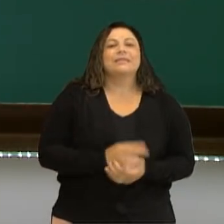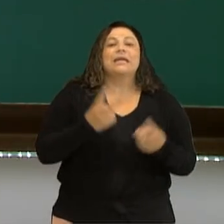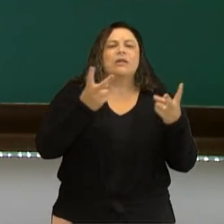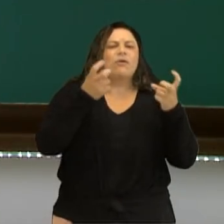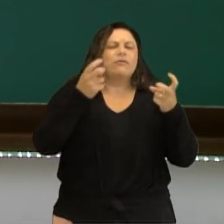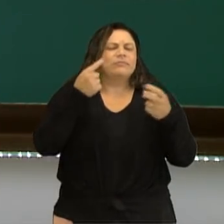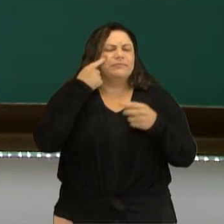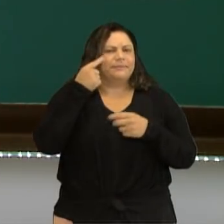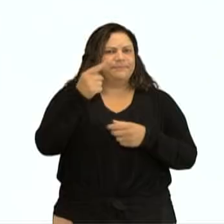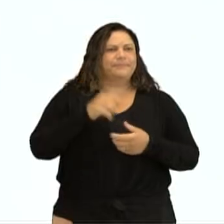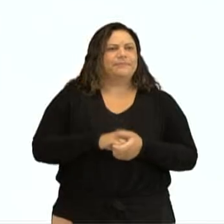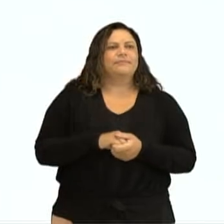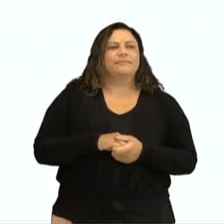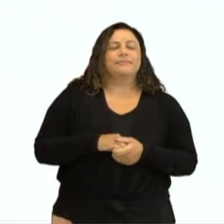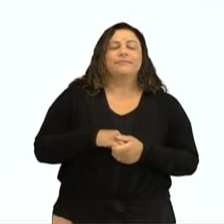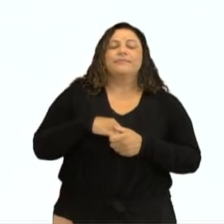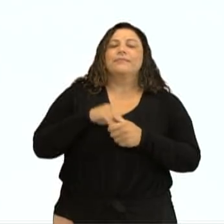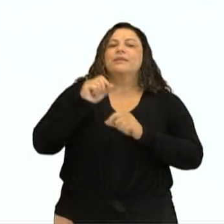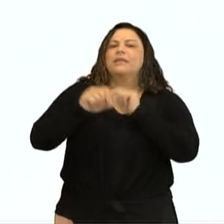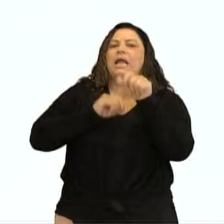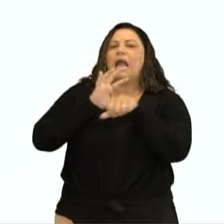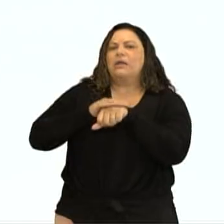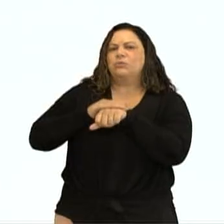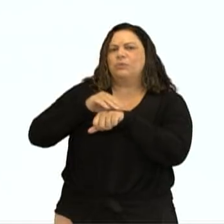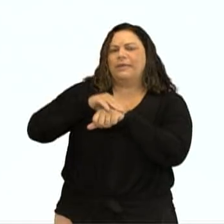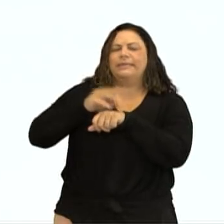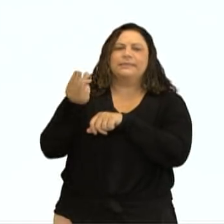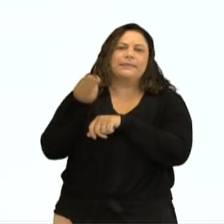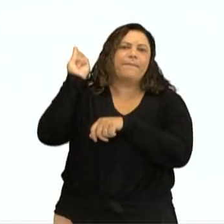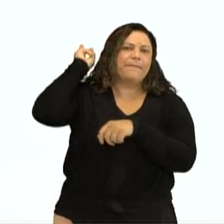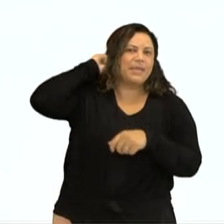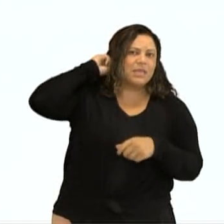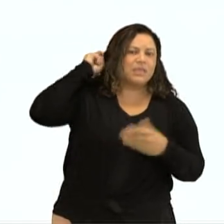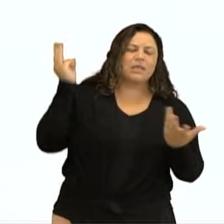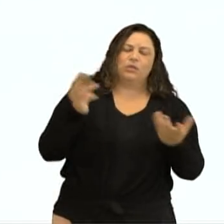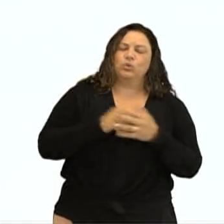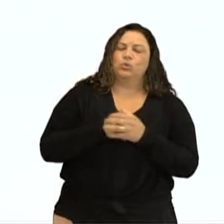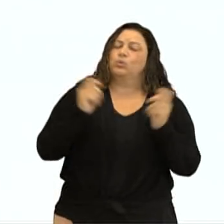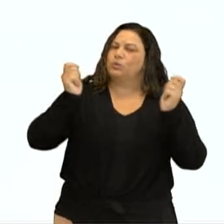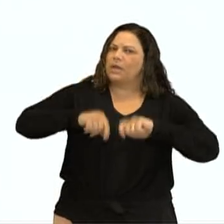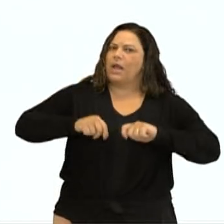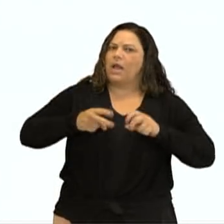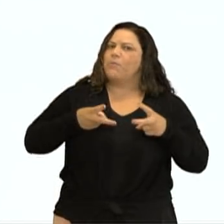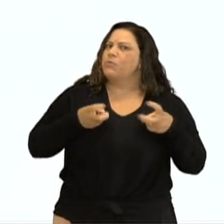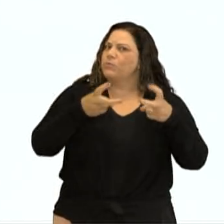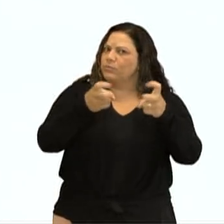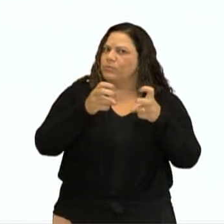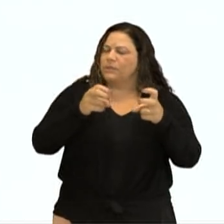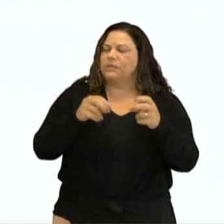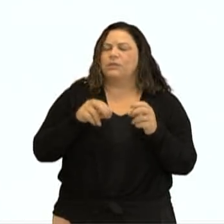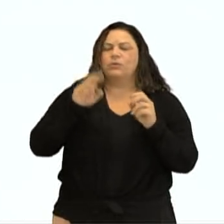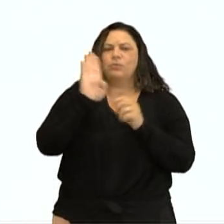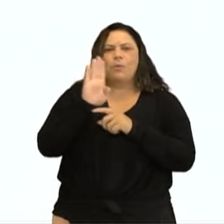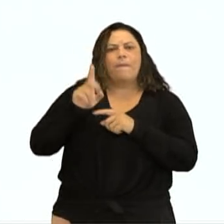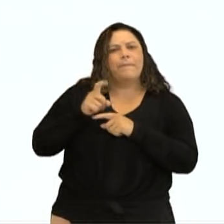primeiras doenças? A meningite é uma doença causada por vírus ou por bactérias, que se caracteriza